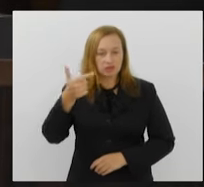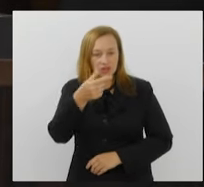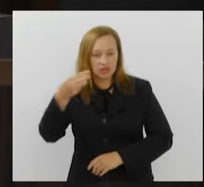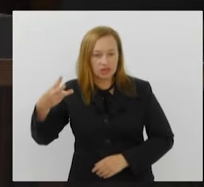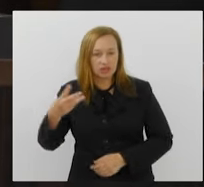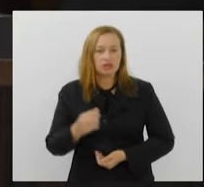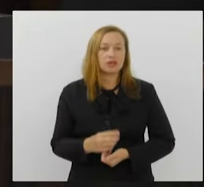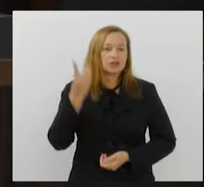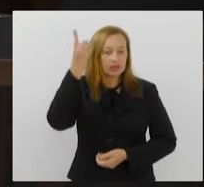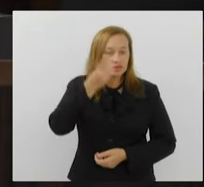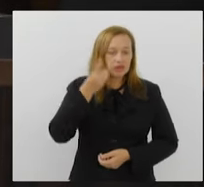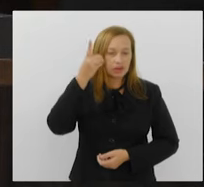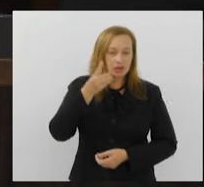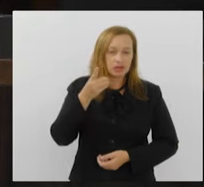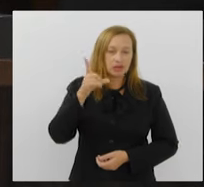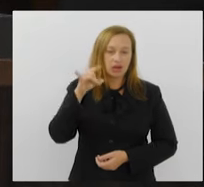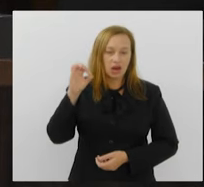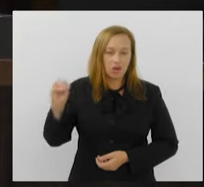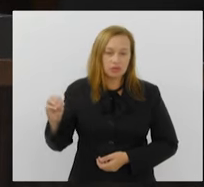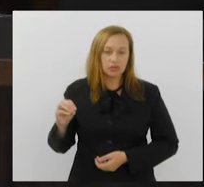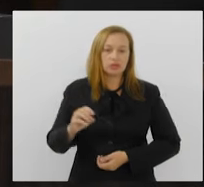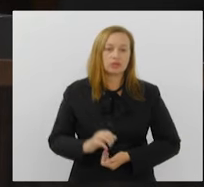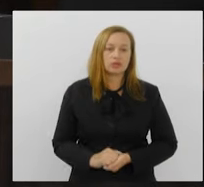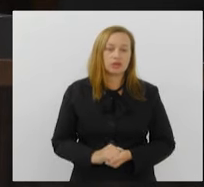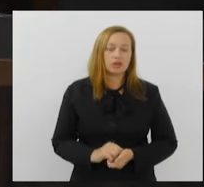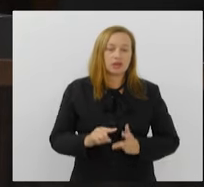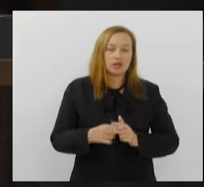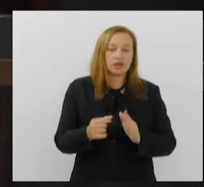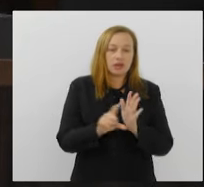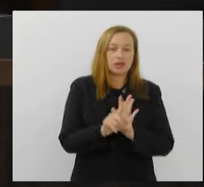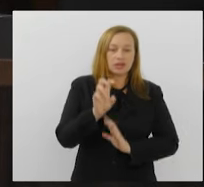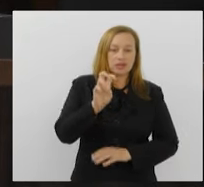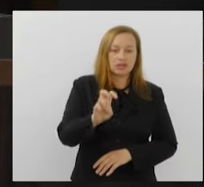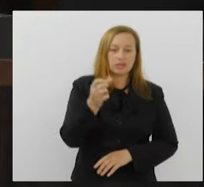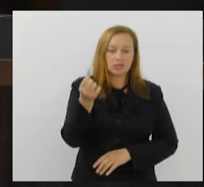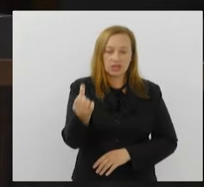1830/2023, de autoria do deputado Cláudio Caiado, que altera a lei número